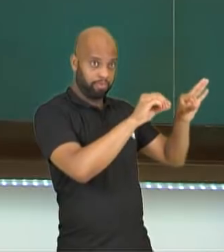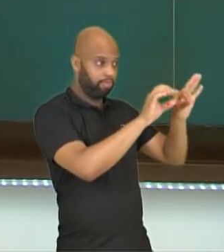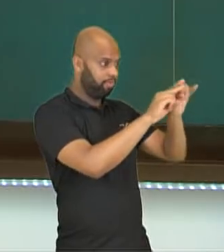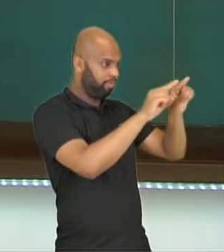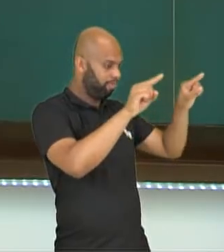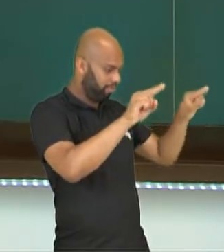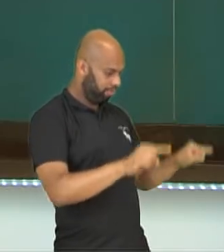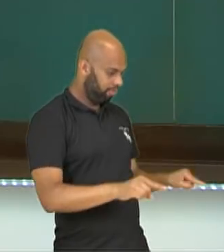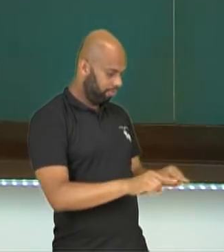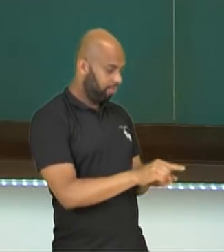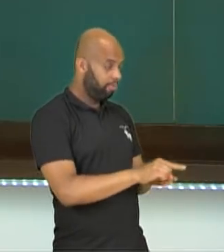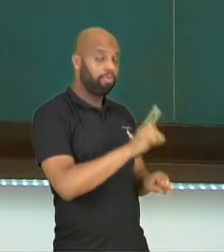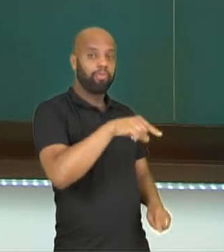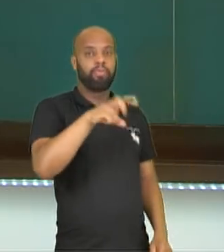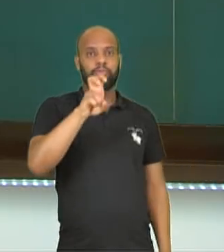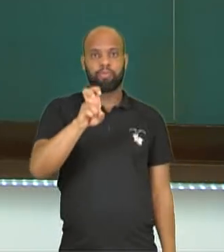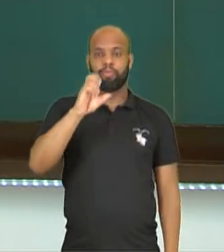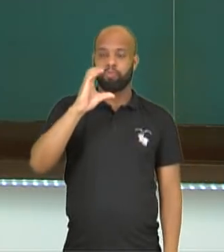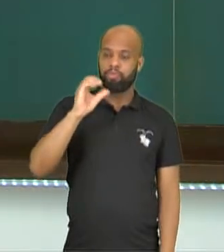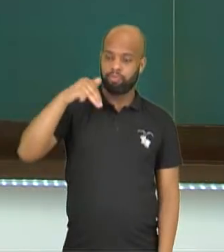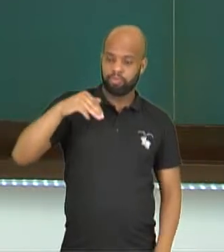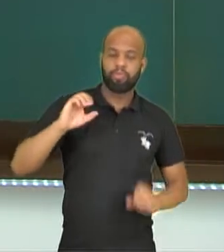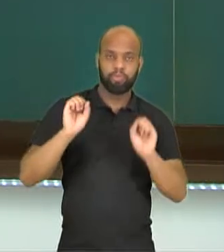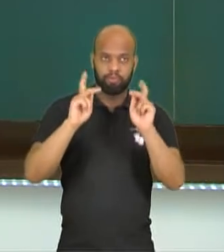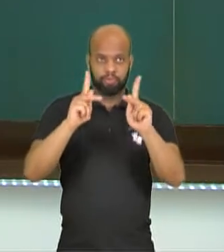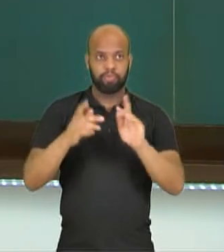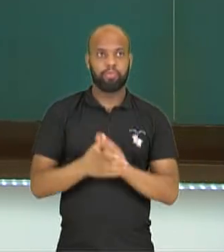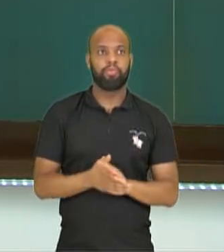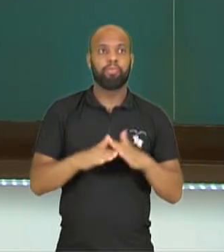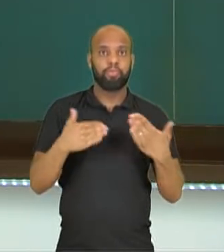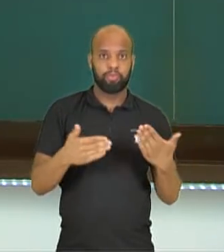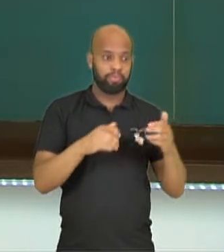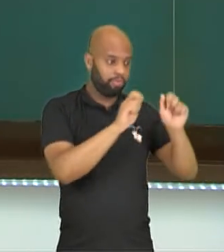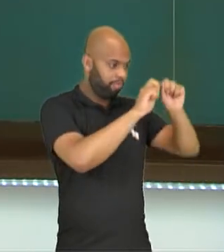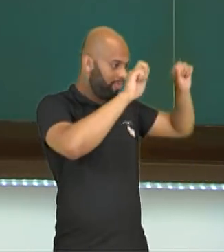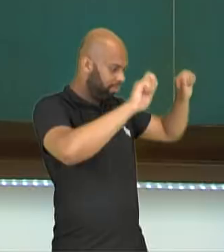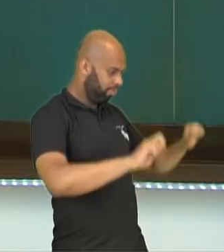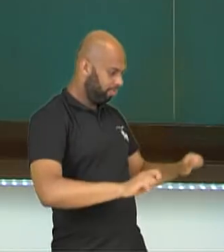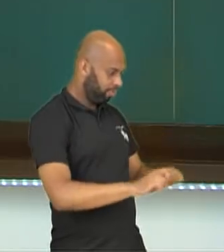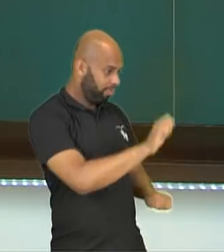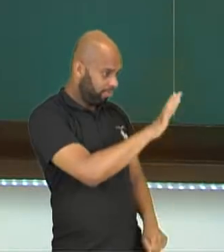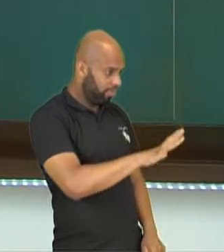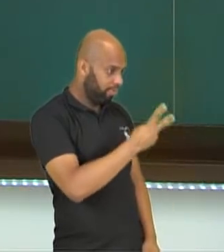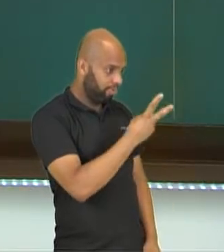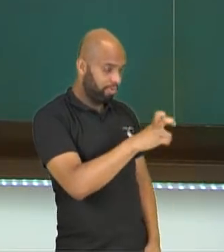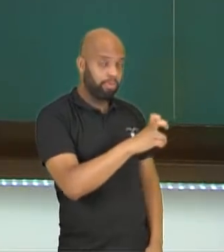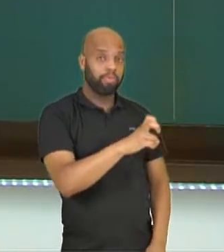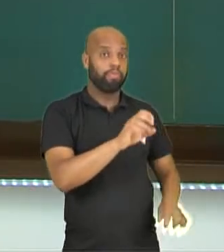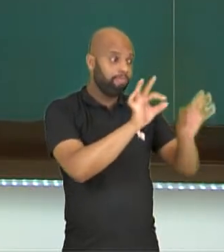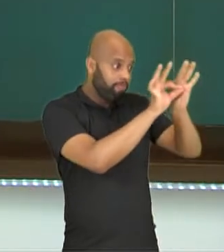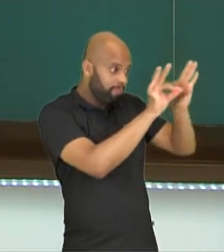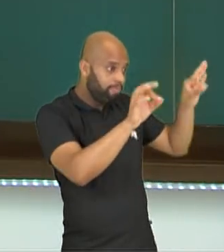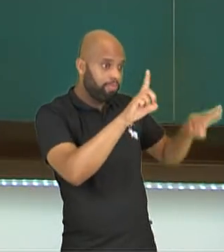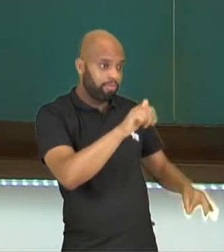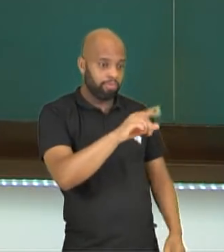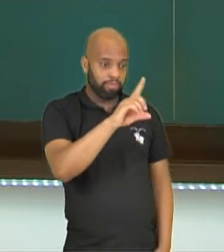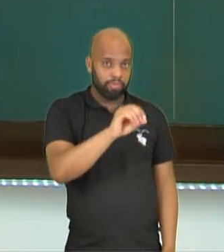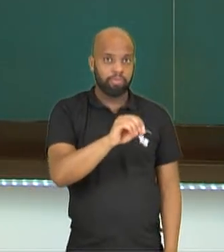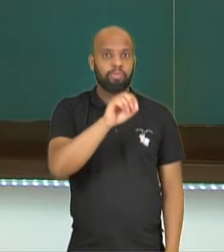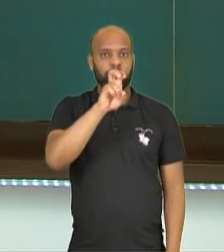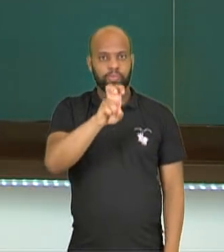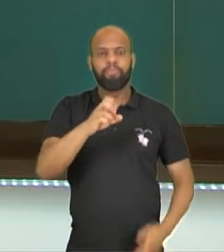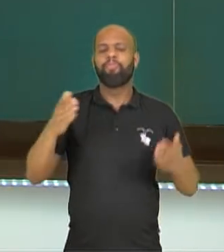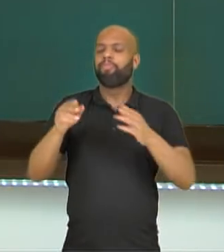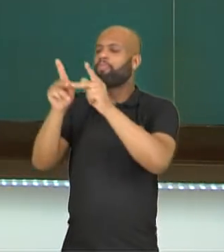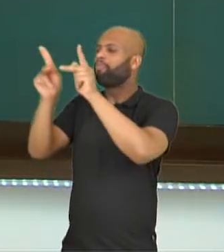desse quadrado é 5 centímetros, ok? Área 25, o lado 5 centímetros. E o perímetro daí,